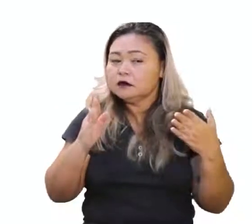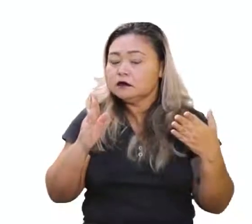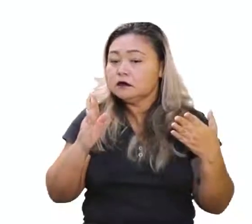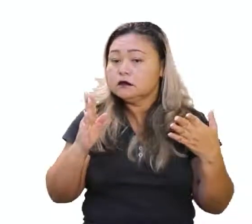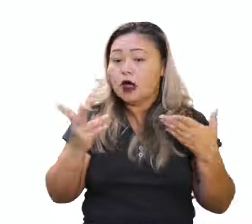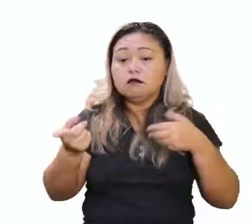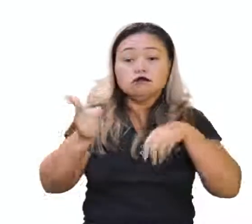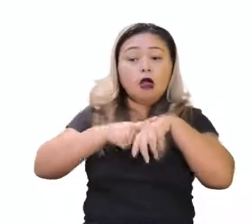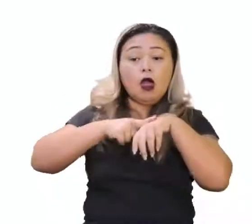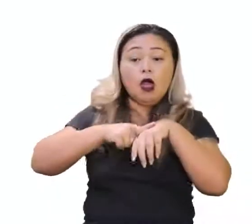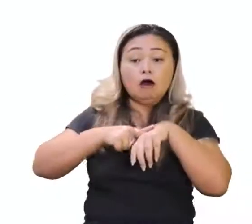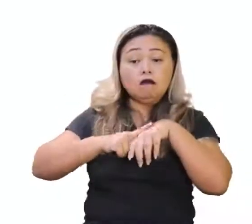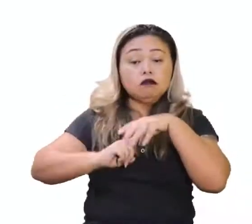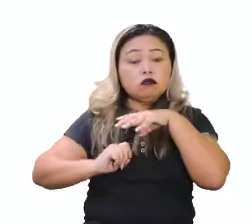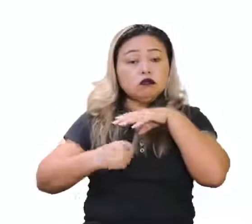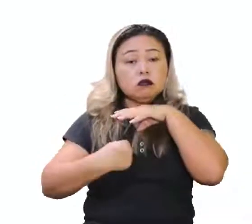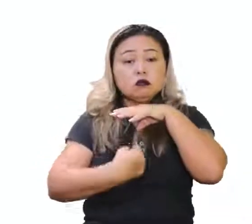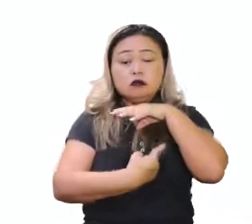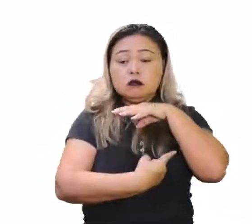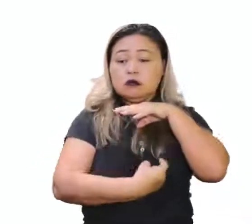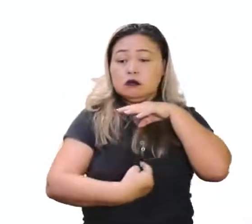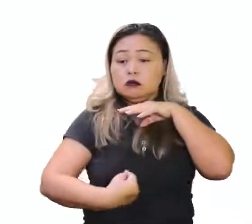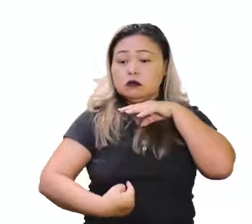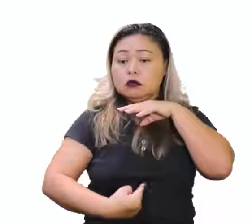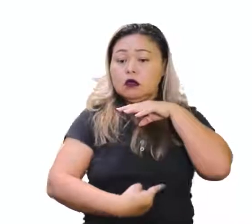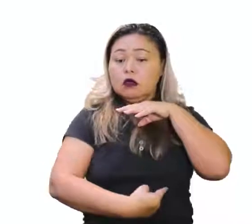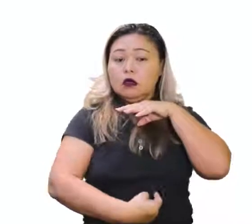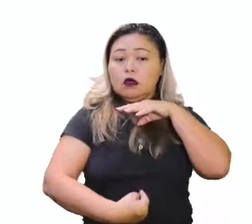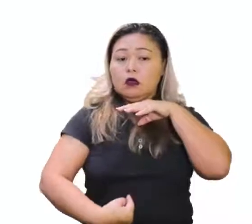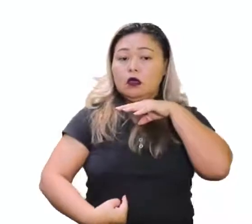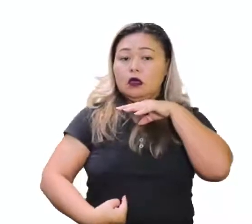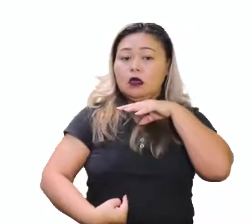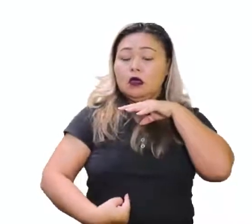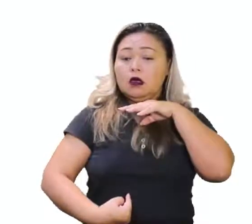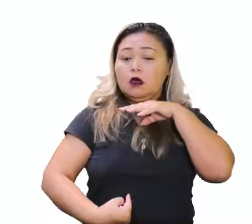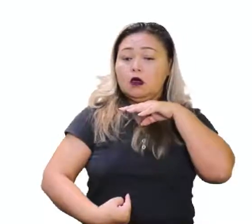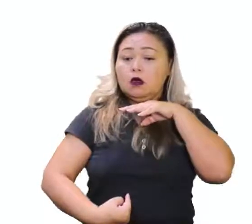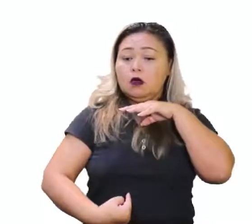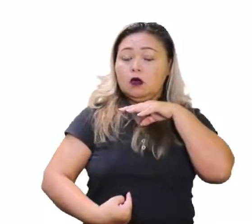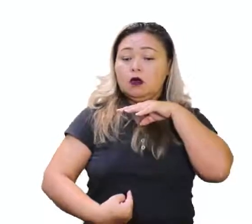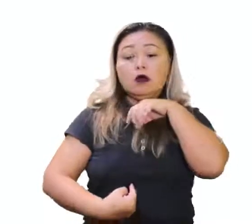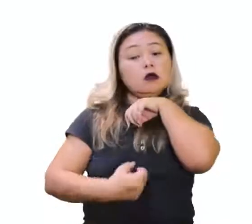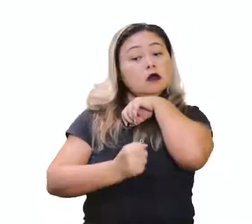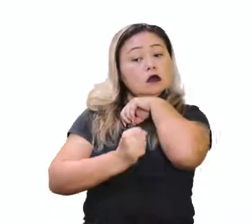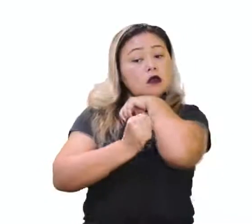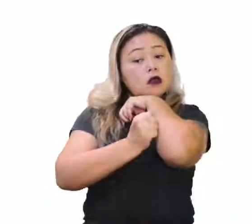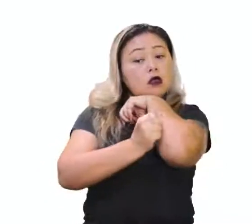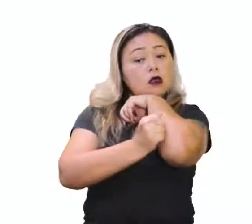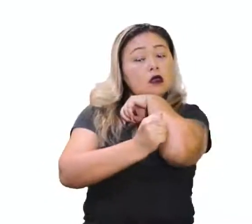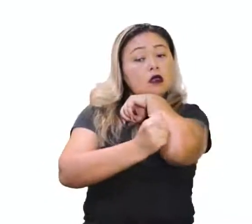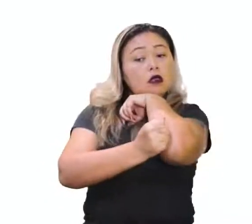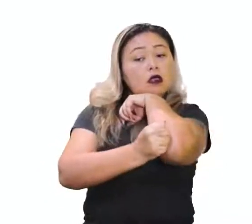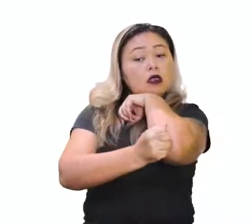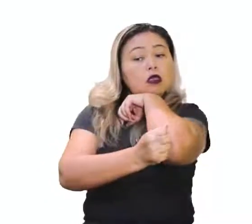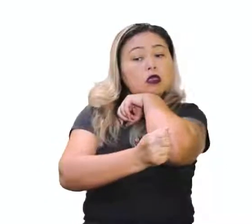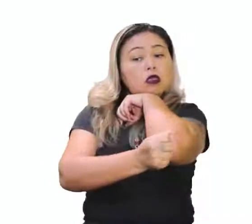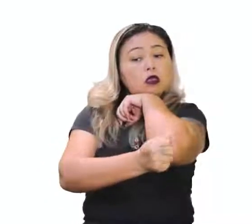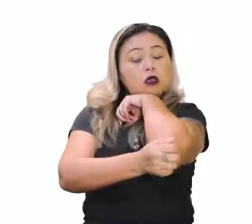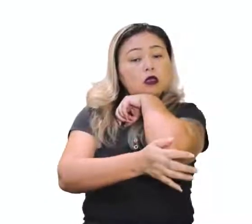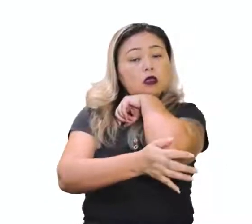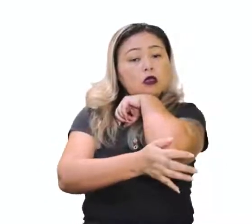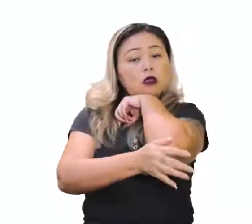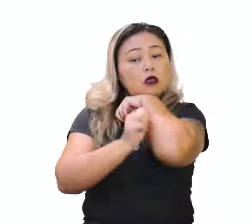né, uma infestação de vermes, ele vai fazer as suas necessidades, né,